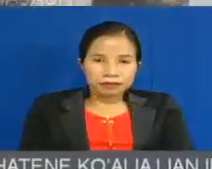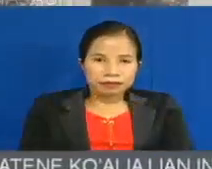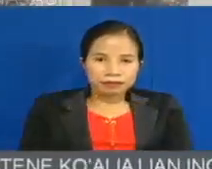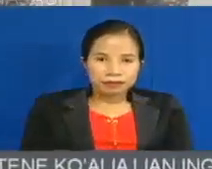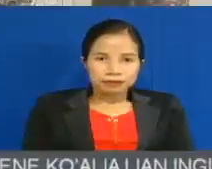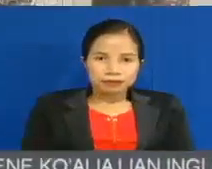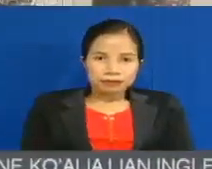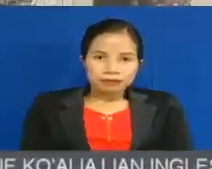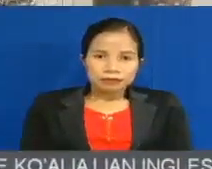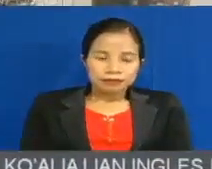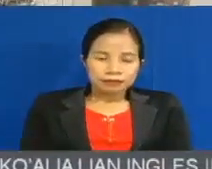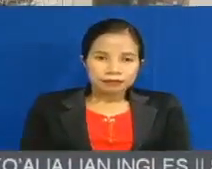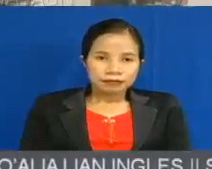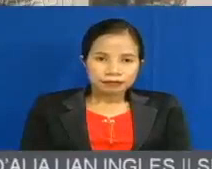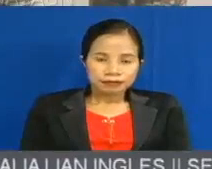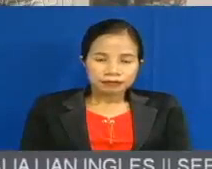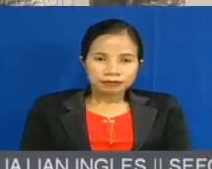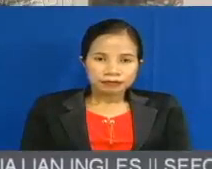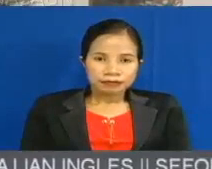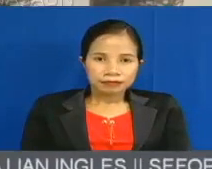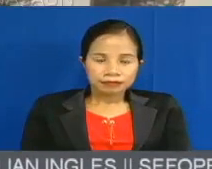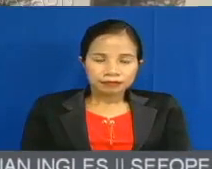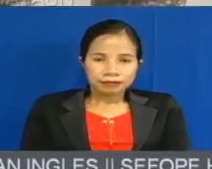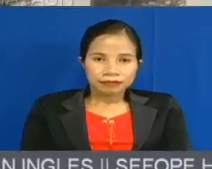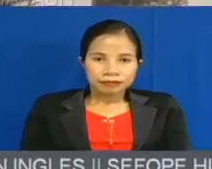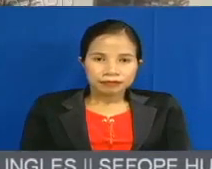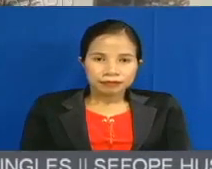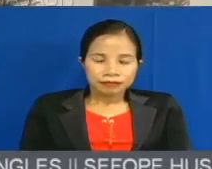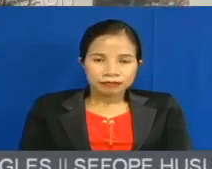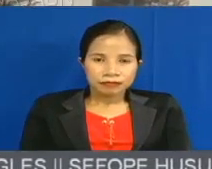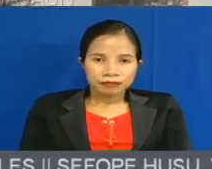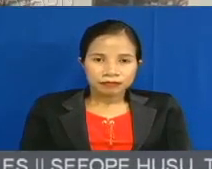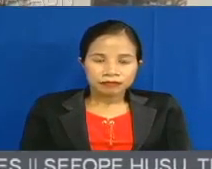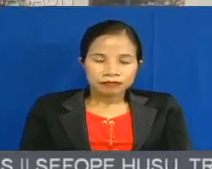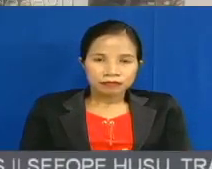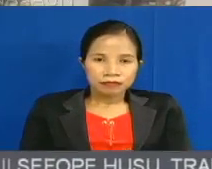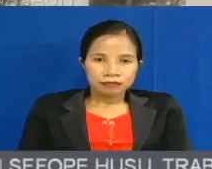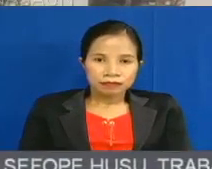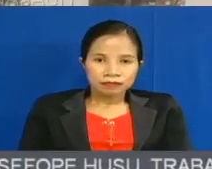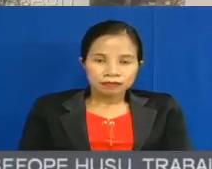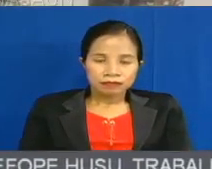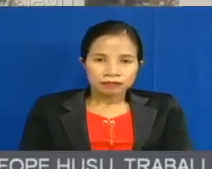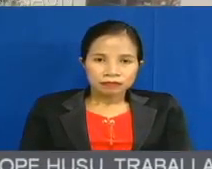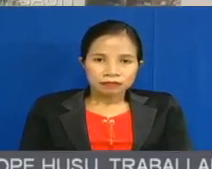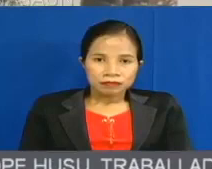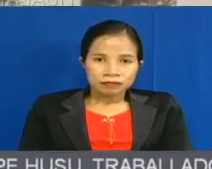Ercília Rego, ao Cândido Alves, ao Entrega Ricas, Bahia Estúdio Central, onde acompanha a notícia selo, tu irmã.